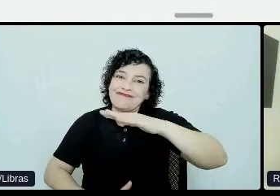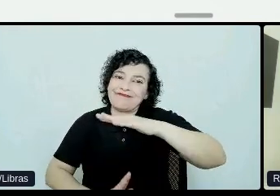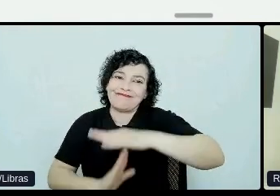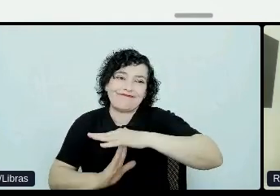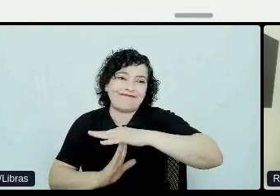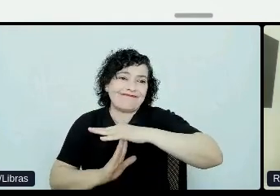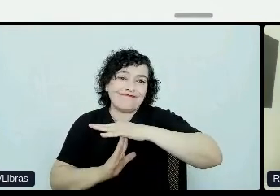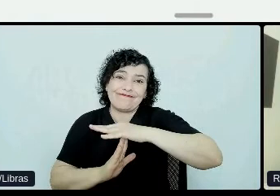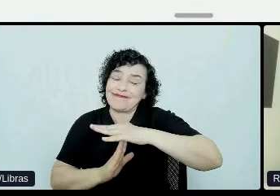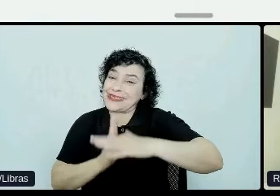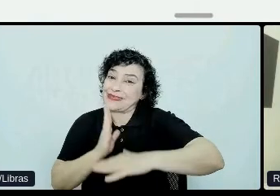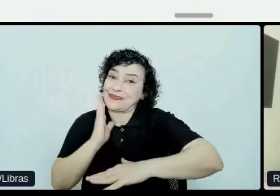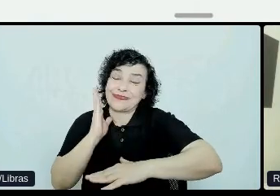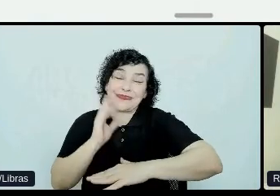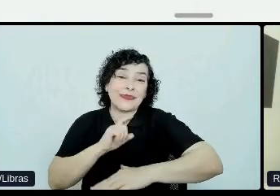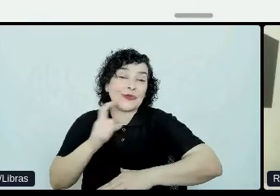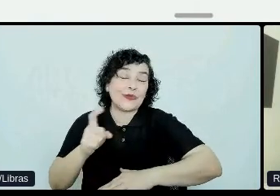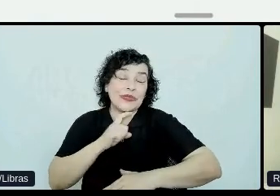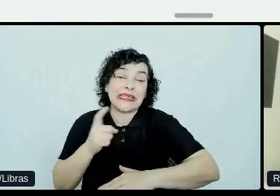e aí